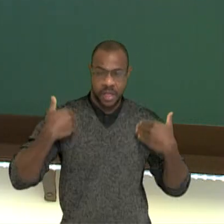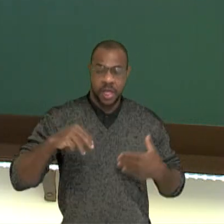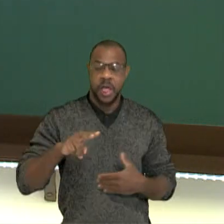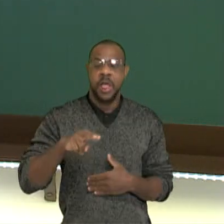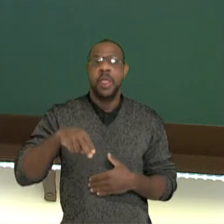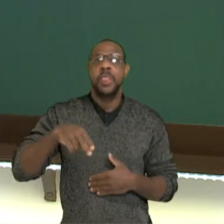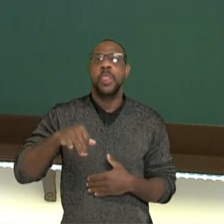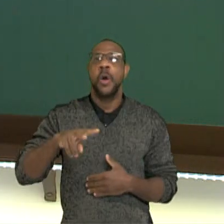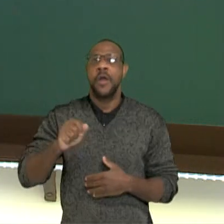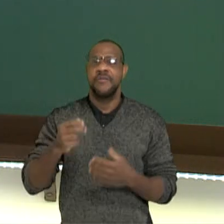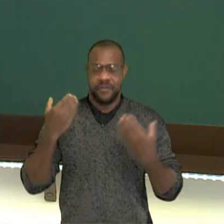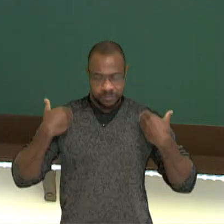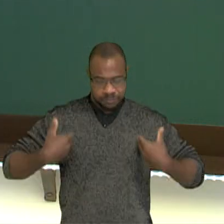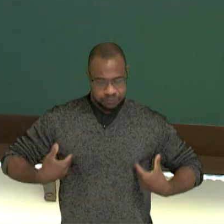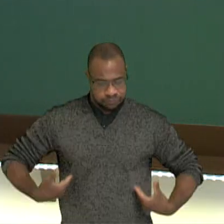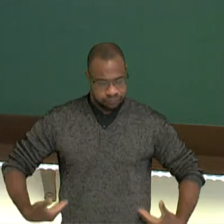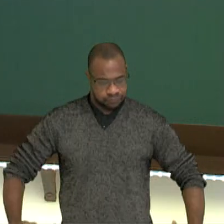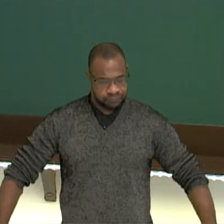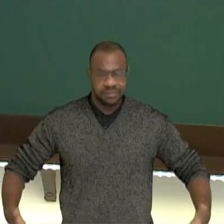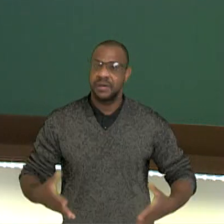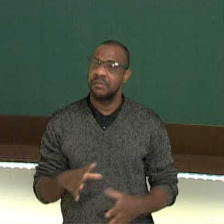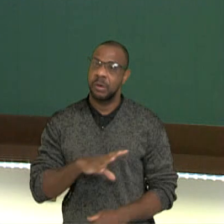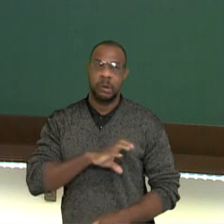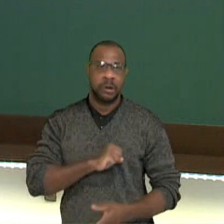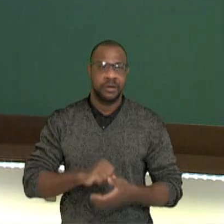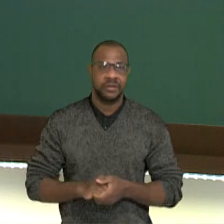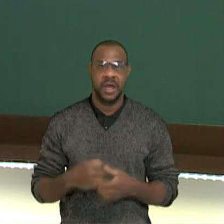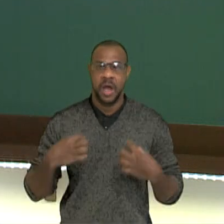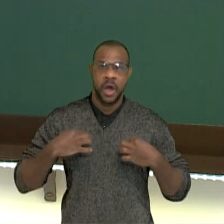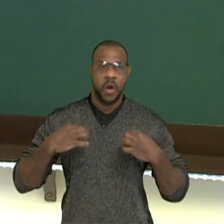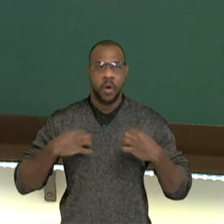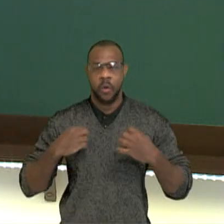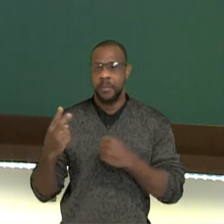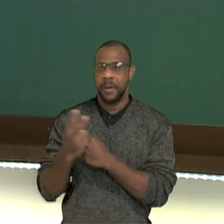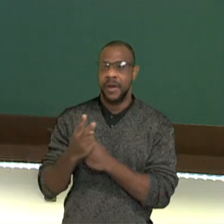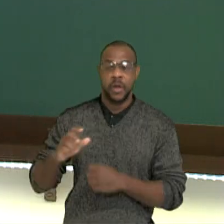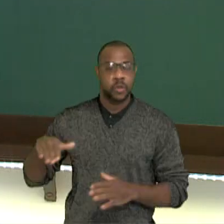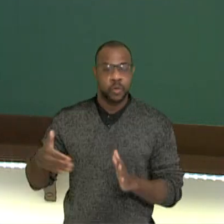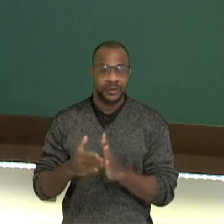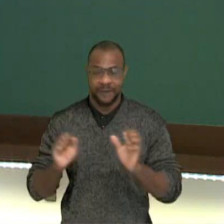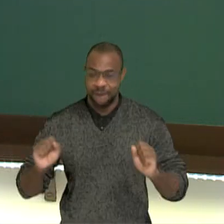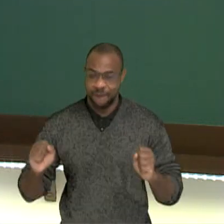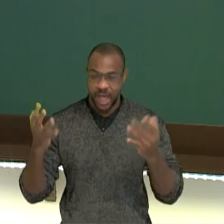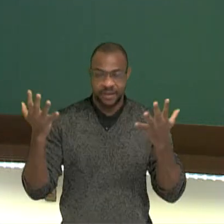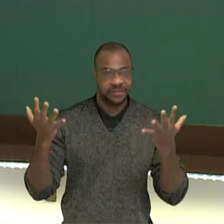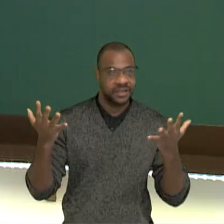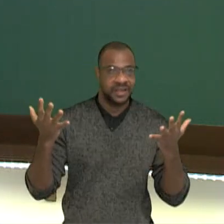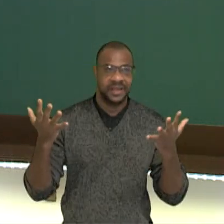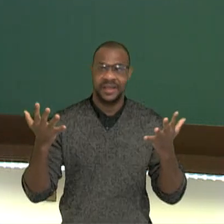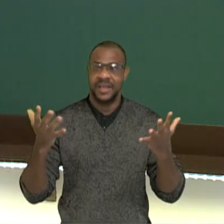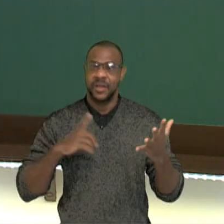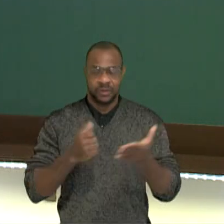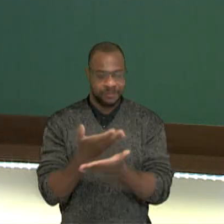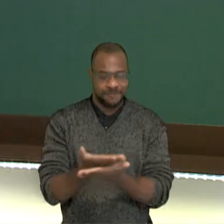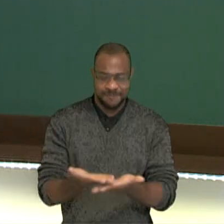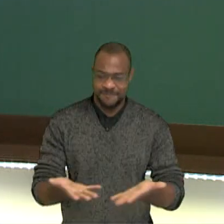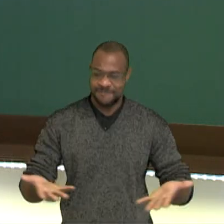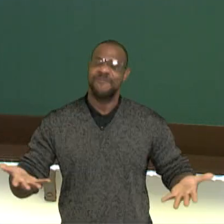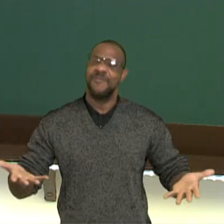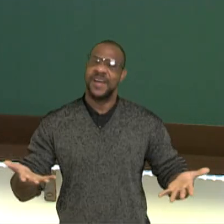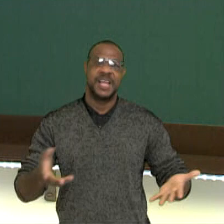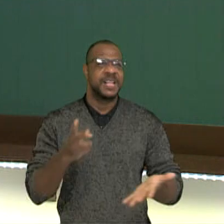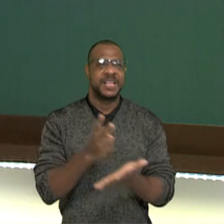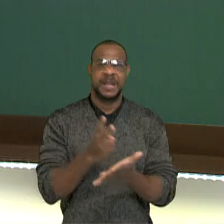food is wonderful and the music is nice. Do you agree with that? Toda festa de casamento, toda cerimônia de casamento,